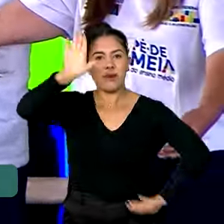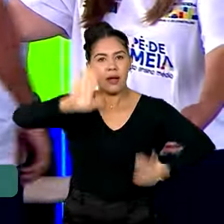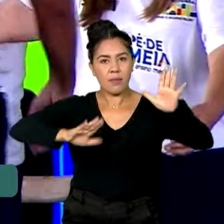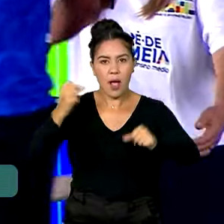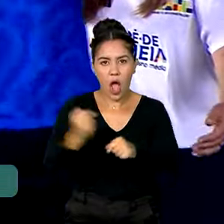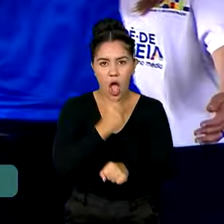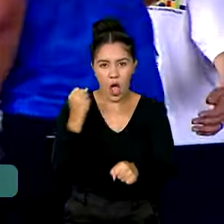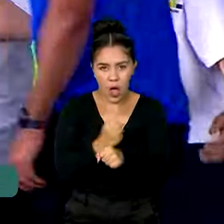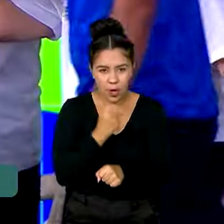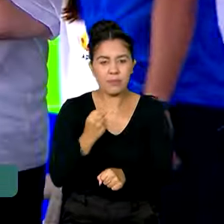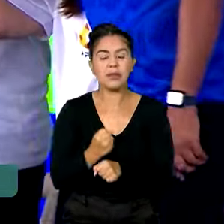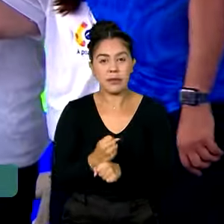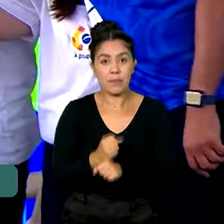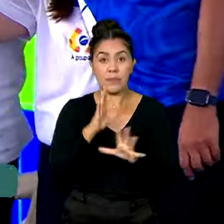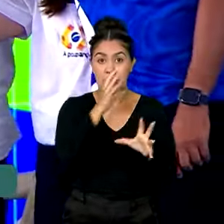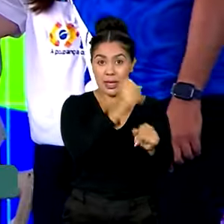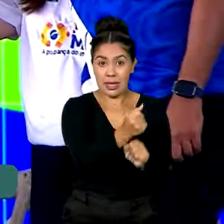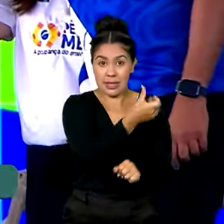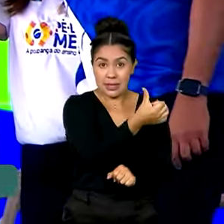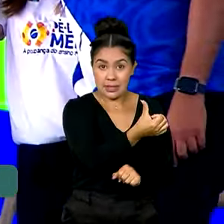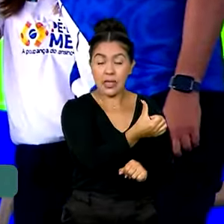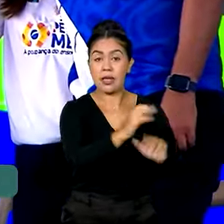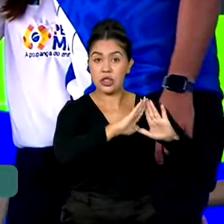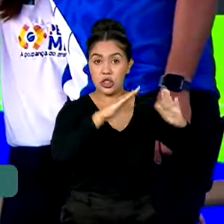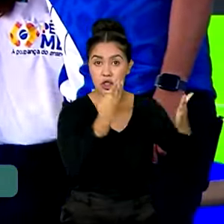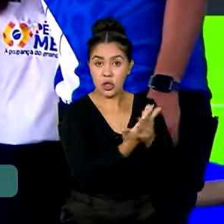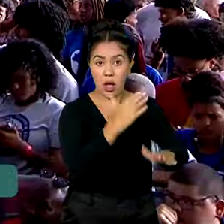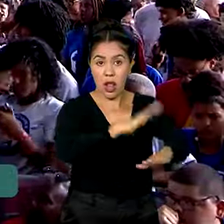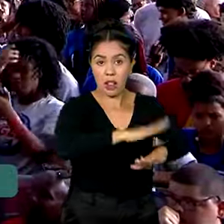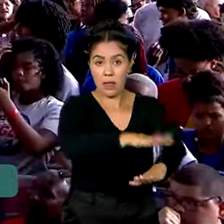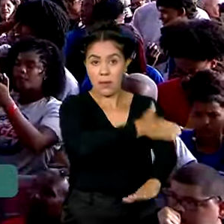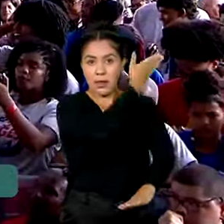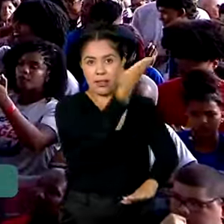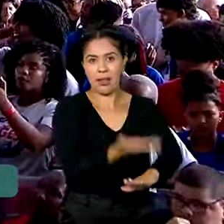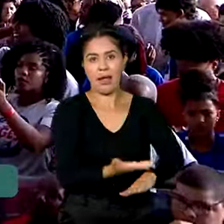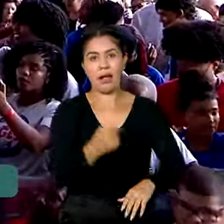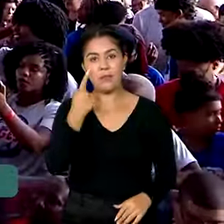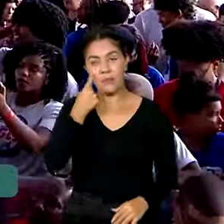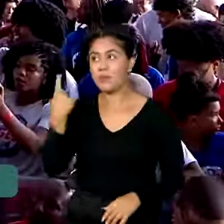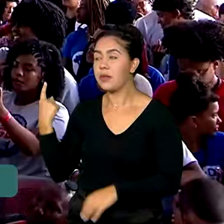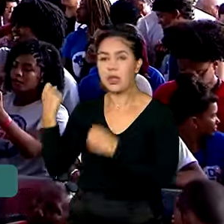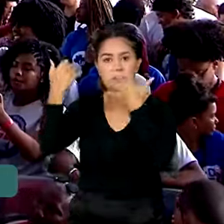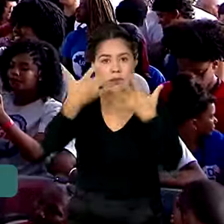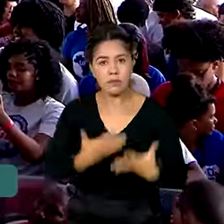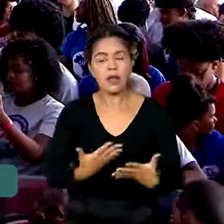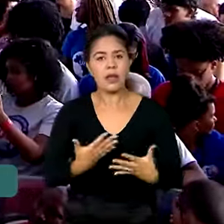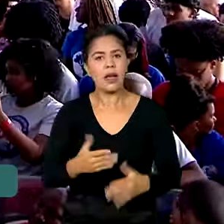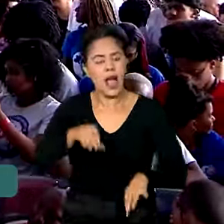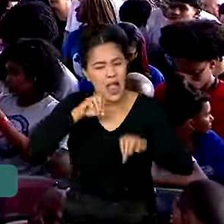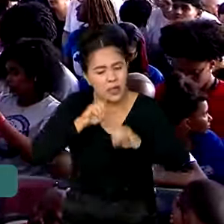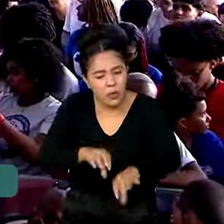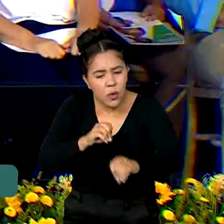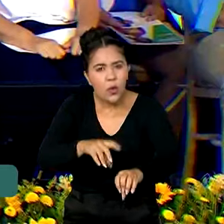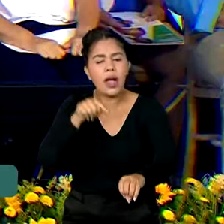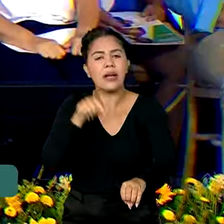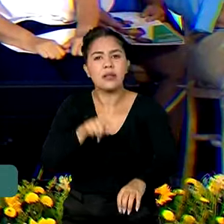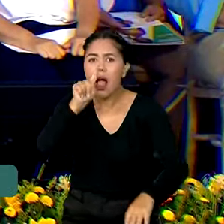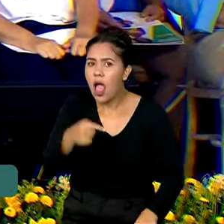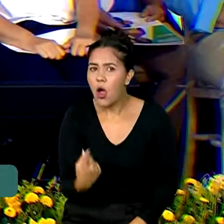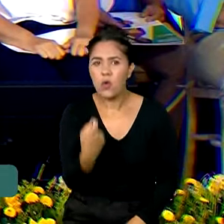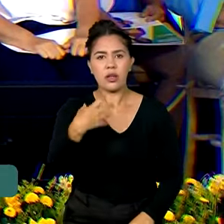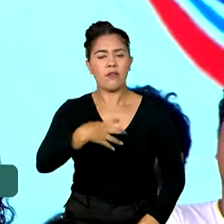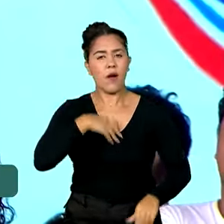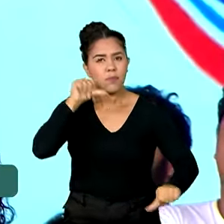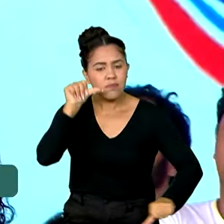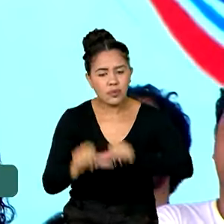deste pacote, 6 escolas em tempo integral. A educação é a única forma de transformar